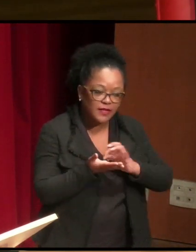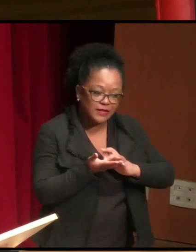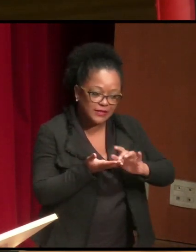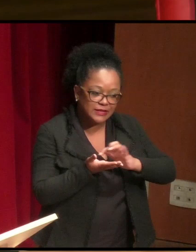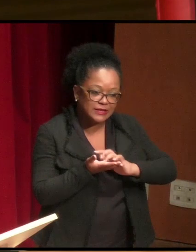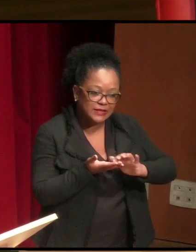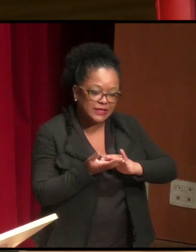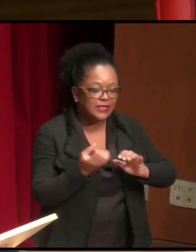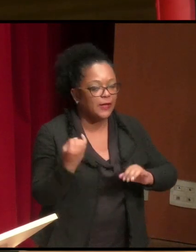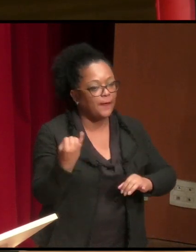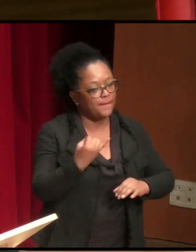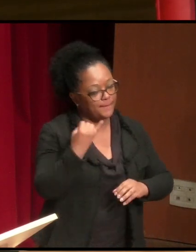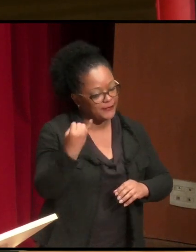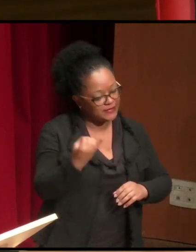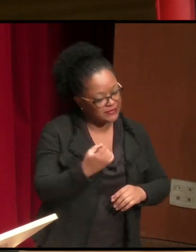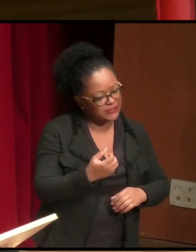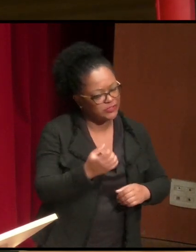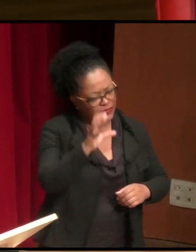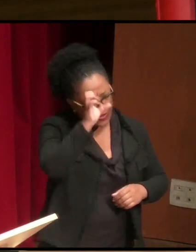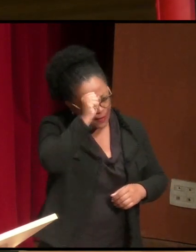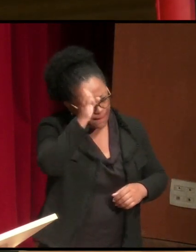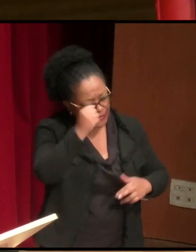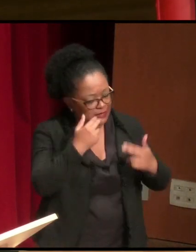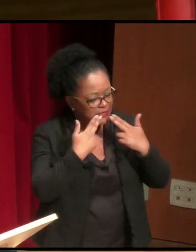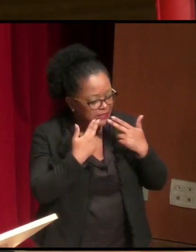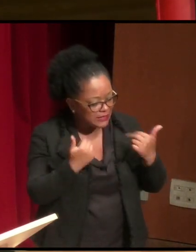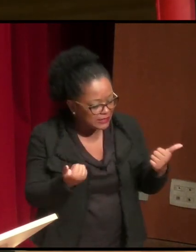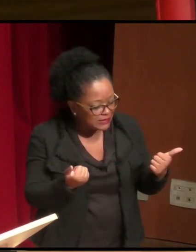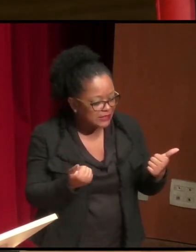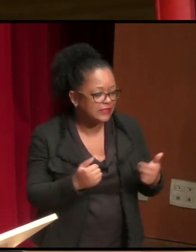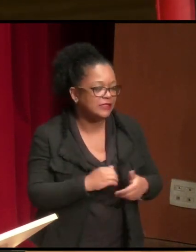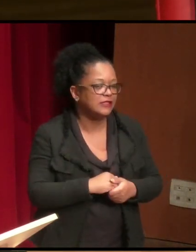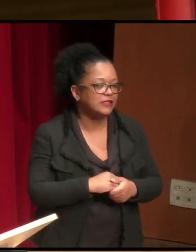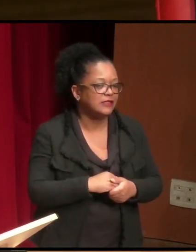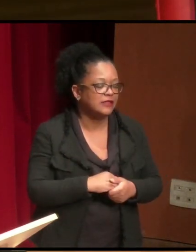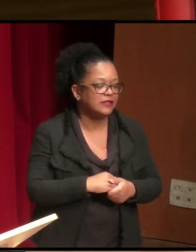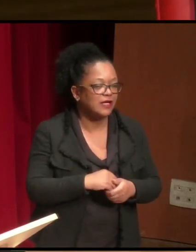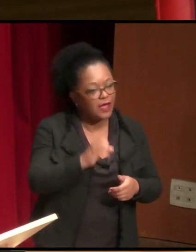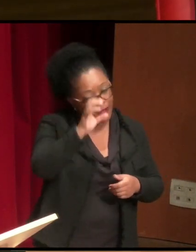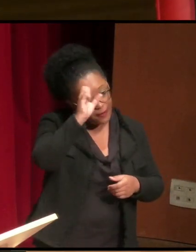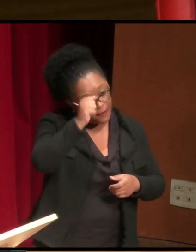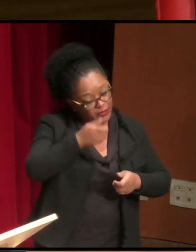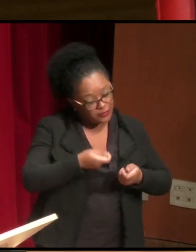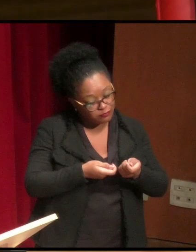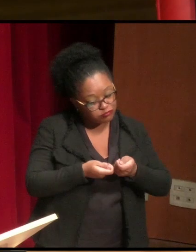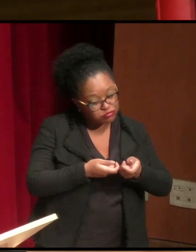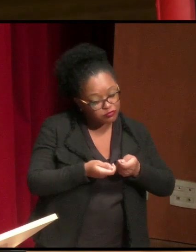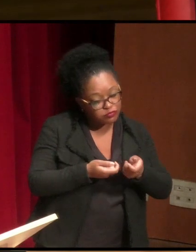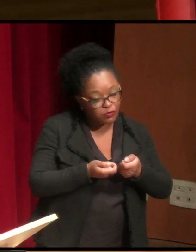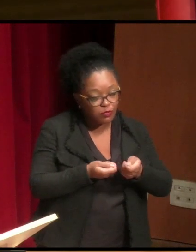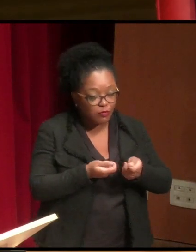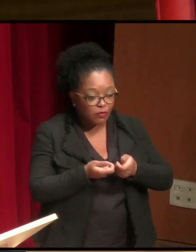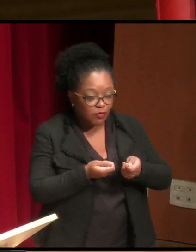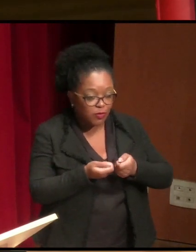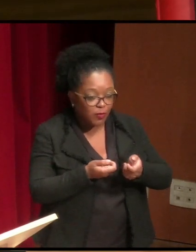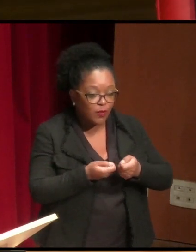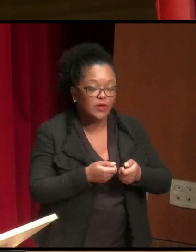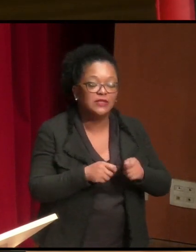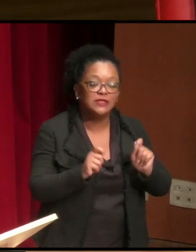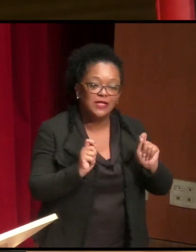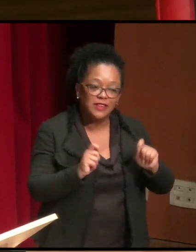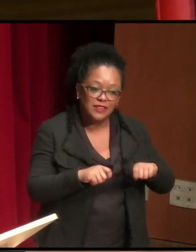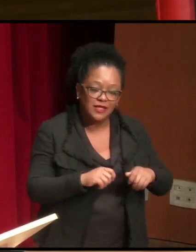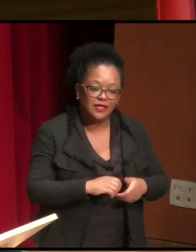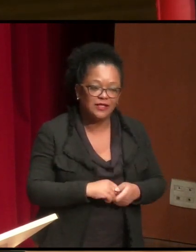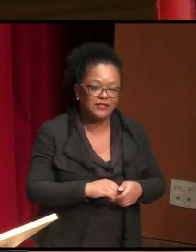é bom para estudar idioma, é bom para jogar, vai ter jogos aí que você vai ter adaptado. E vai ter